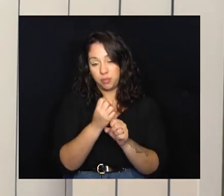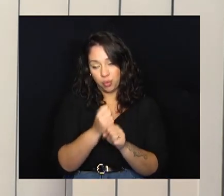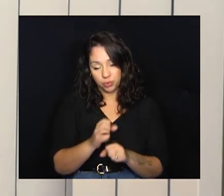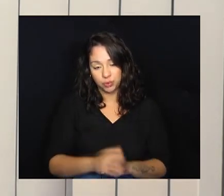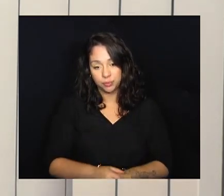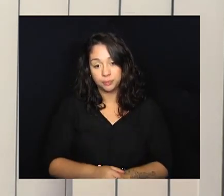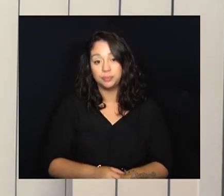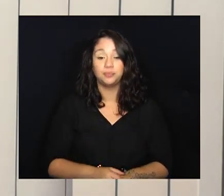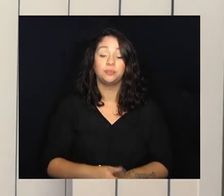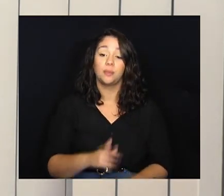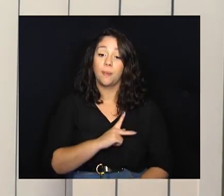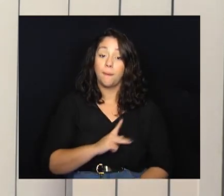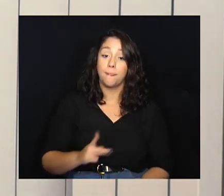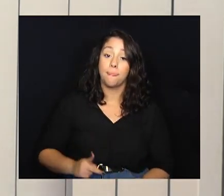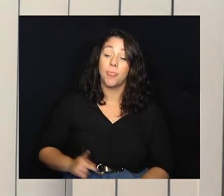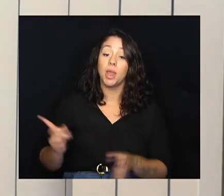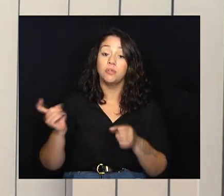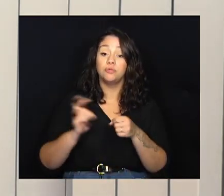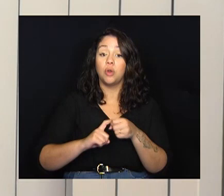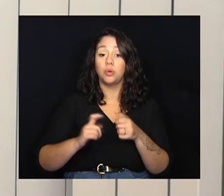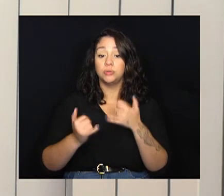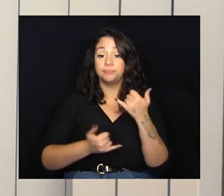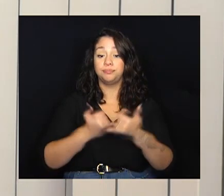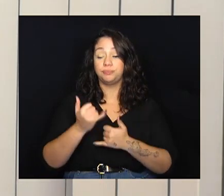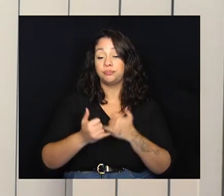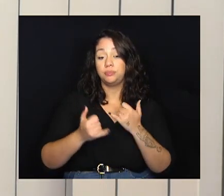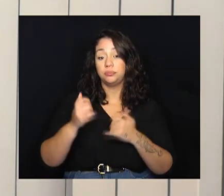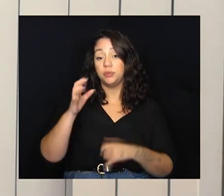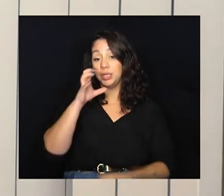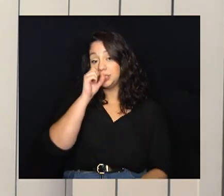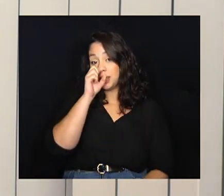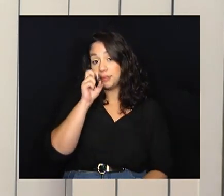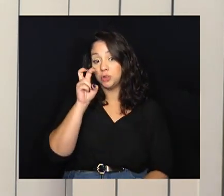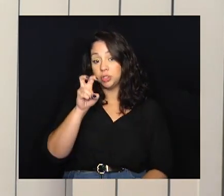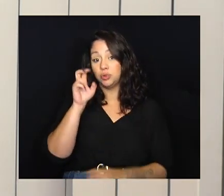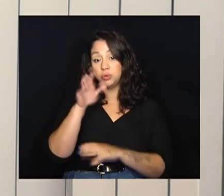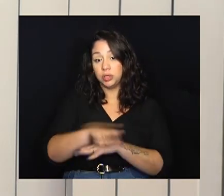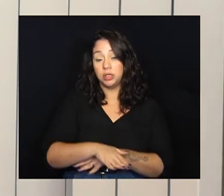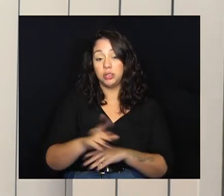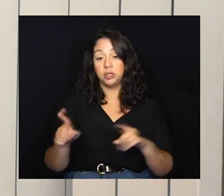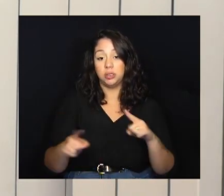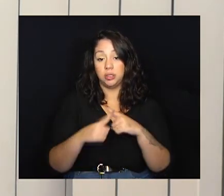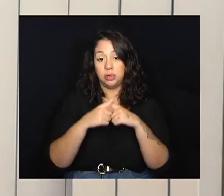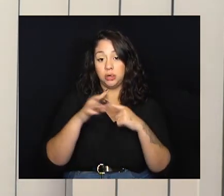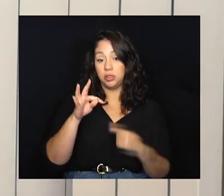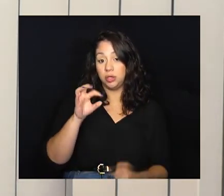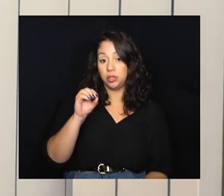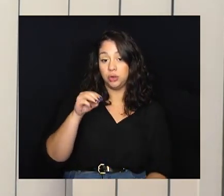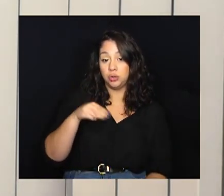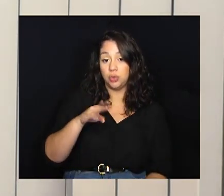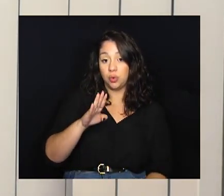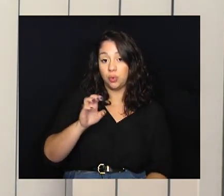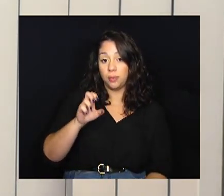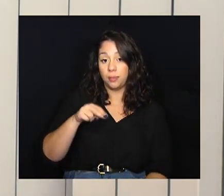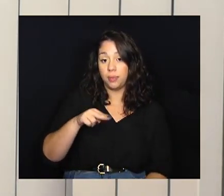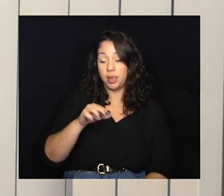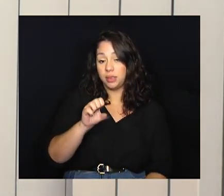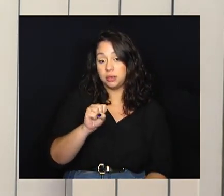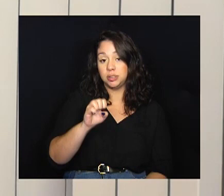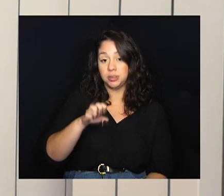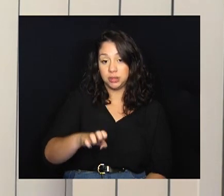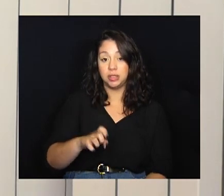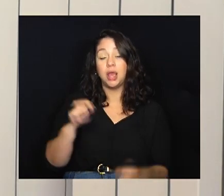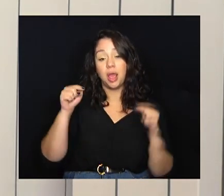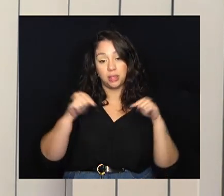a Campo somente no sábado 5 horas da tarde contra o tombe aqui em Campinas no Estádio Moisés